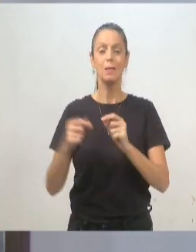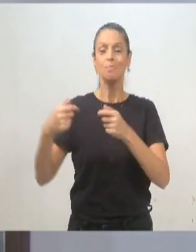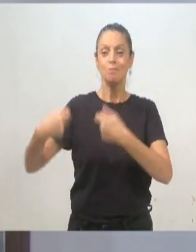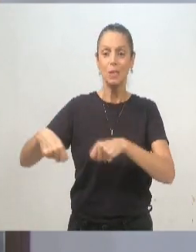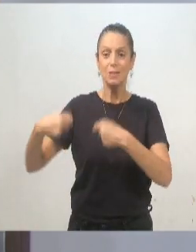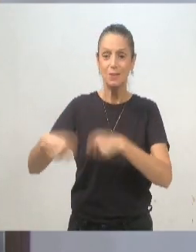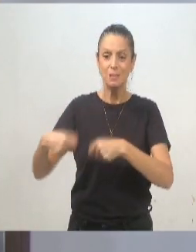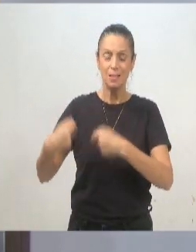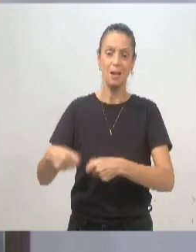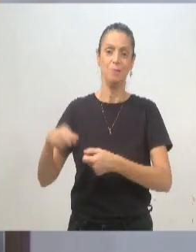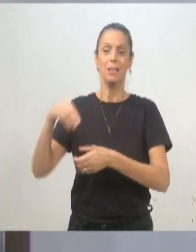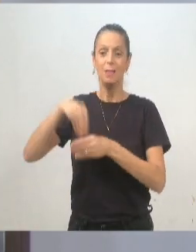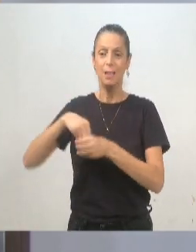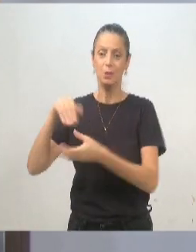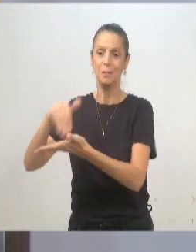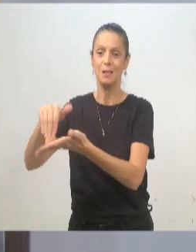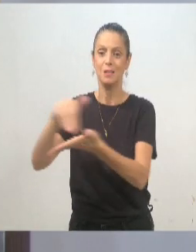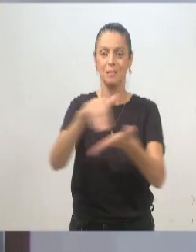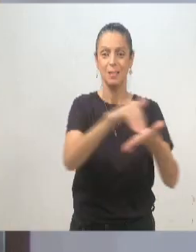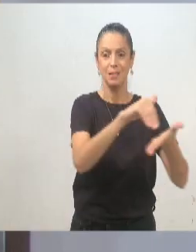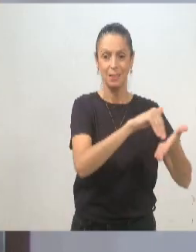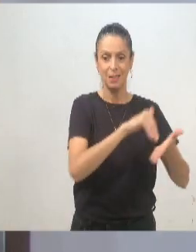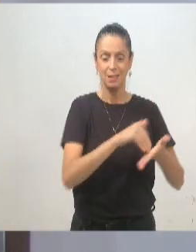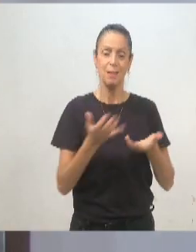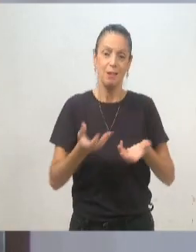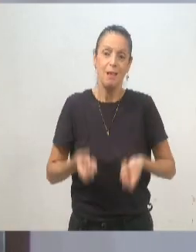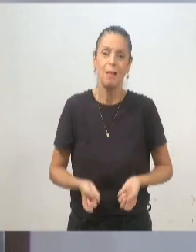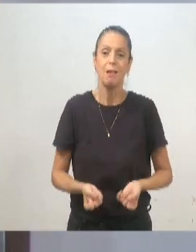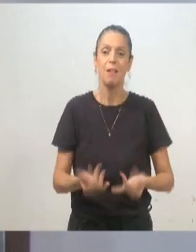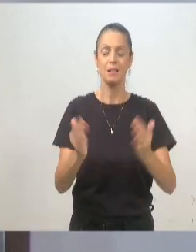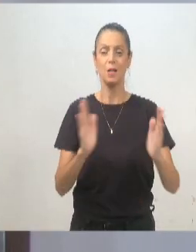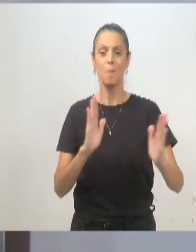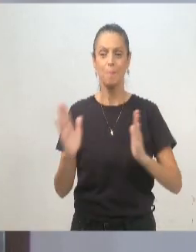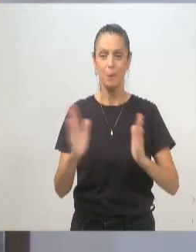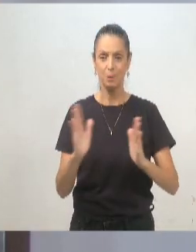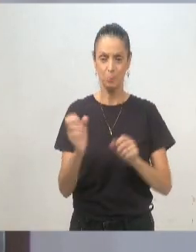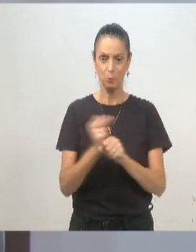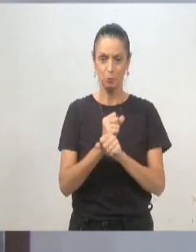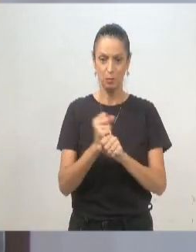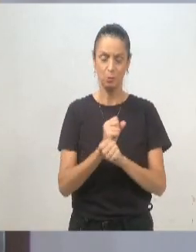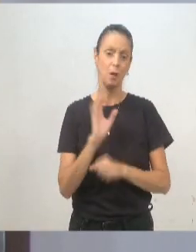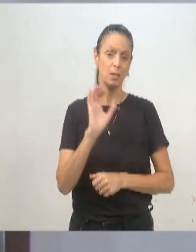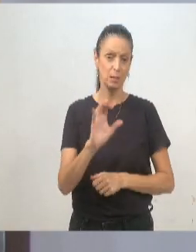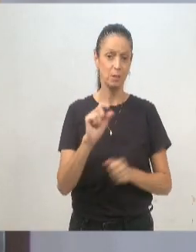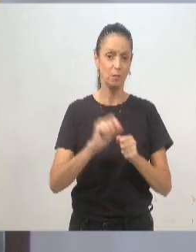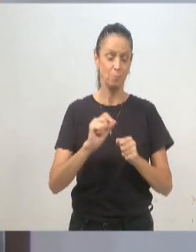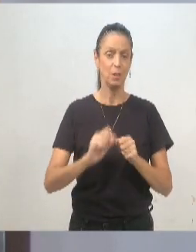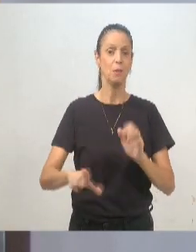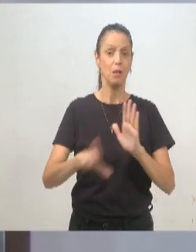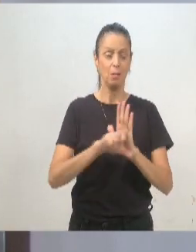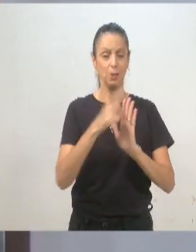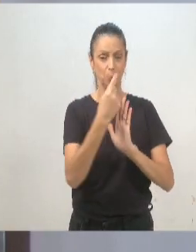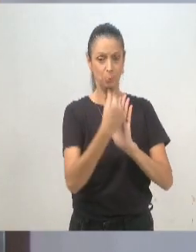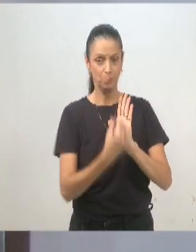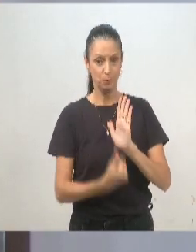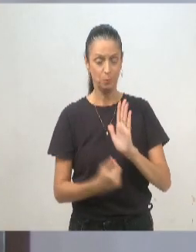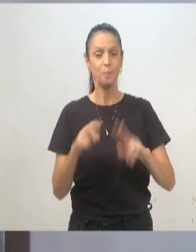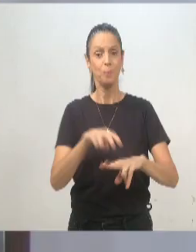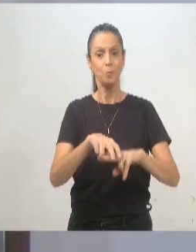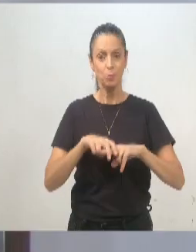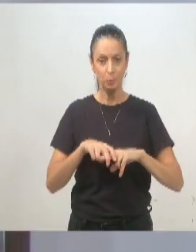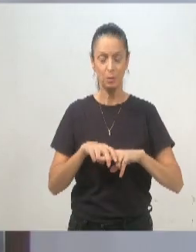as secretarias gostariam de gastar dentro do exercício seguinte. Assim é feita a lei orçamentária. Então, portanto, o